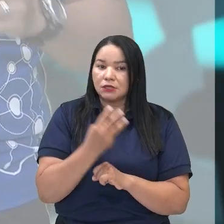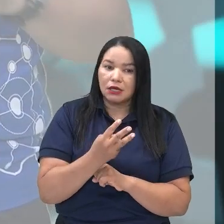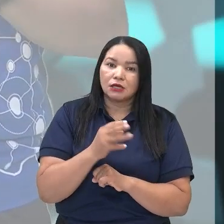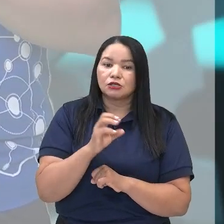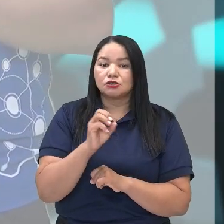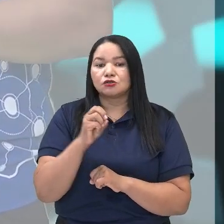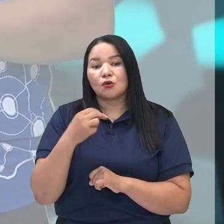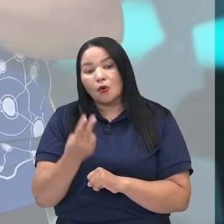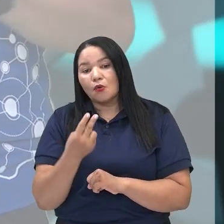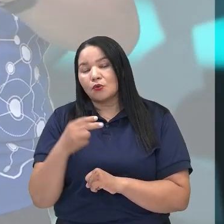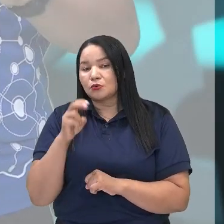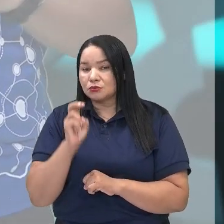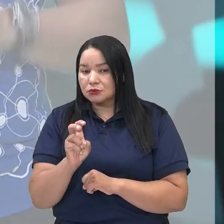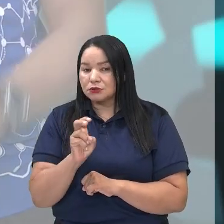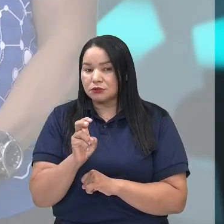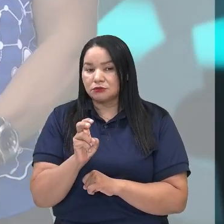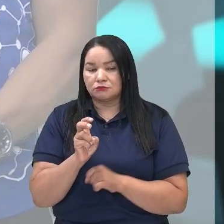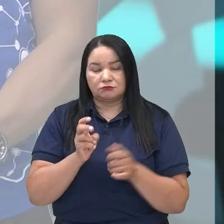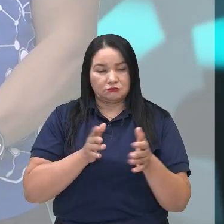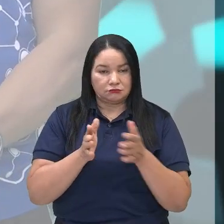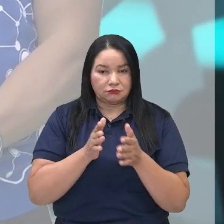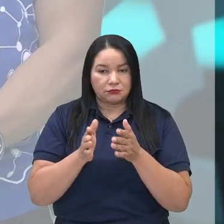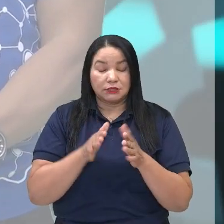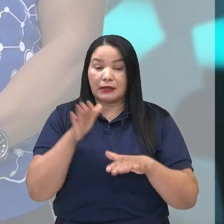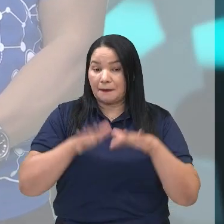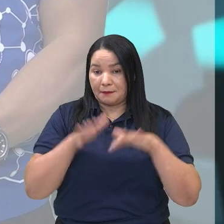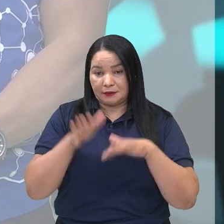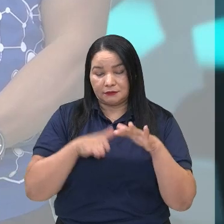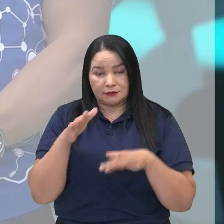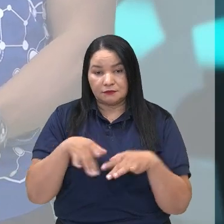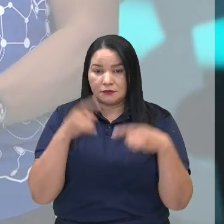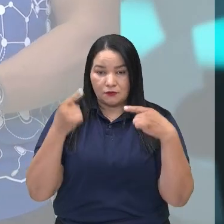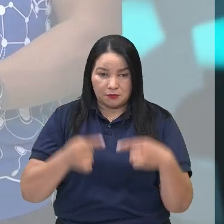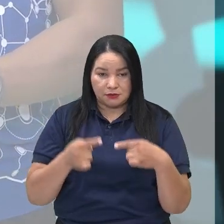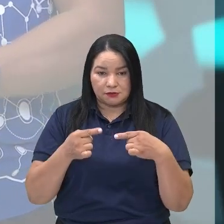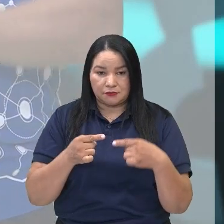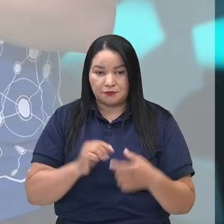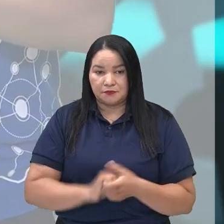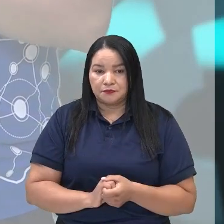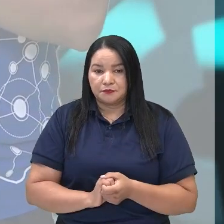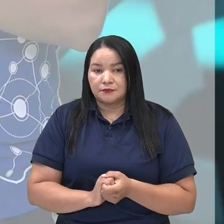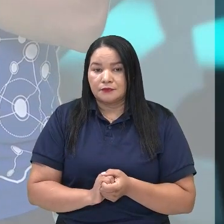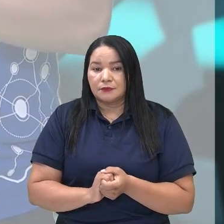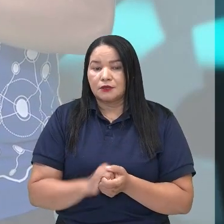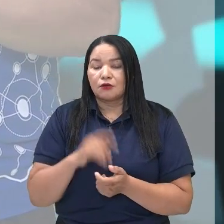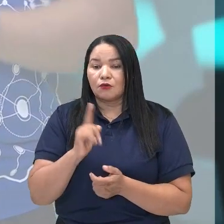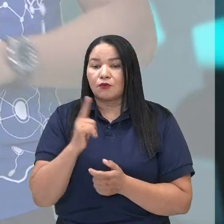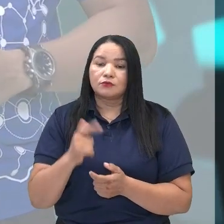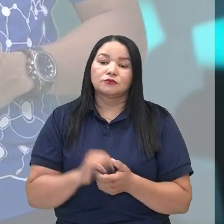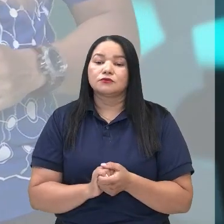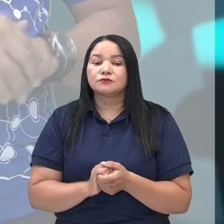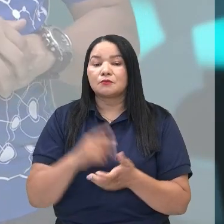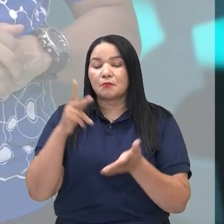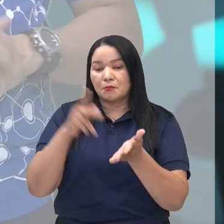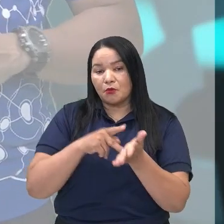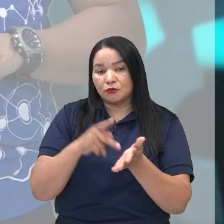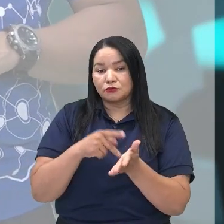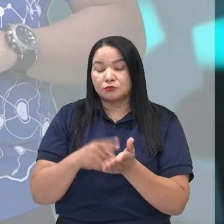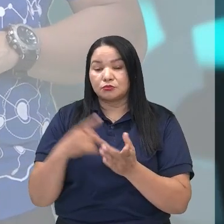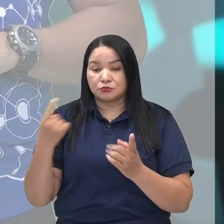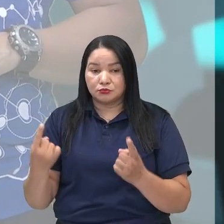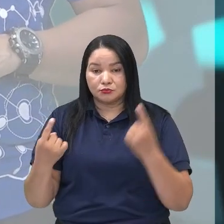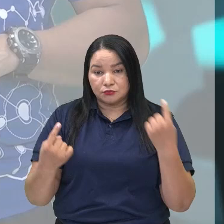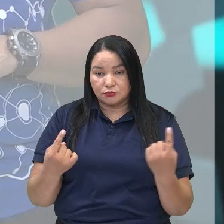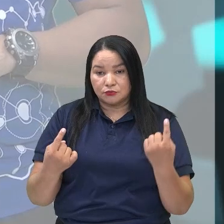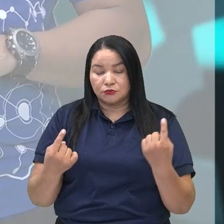melhor de 3 ou de 5, dependendo do formato da competição. Pontos para ambos, olha só. Em